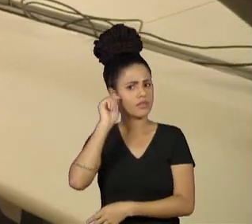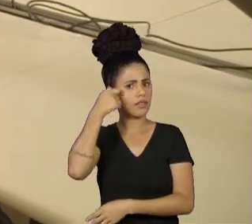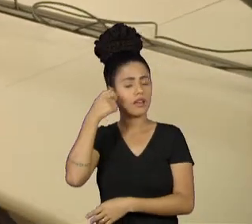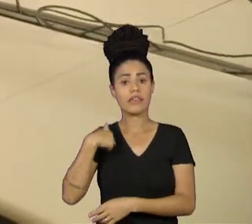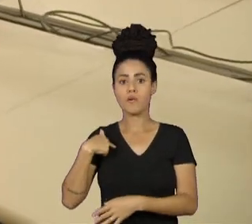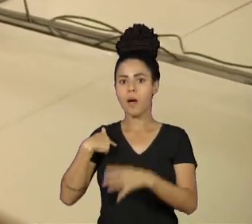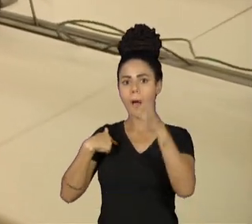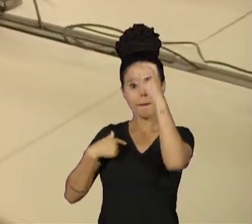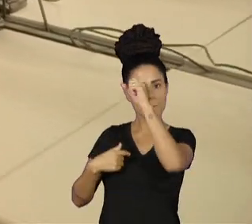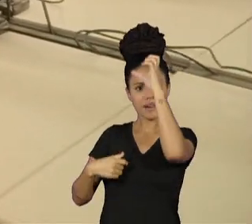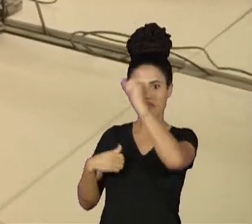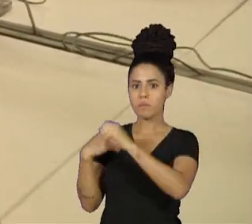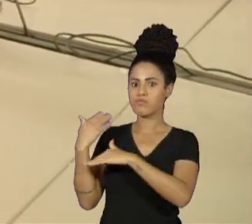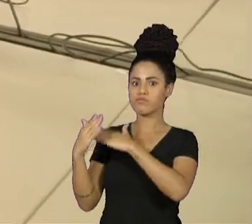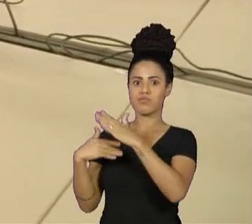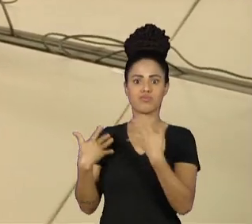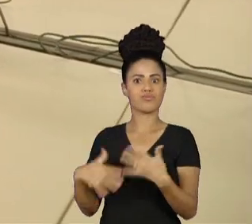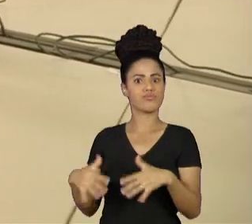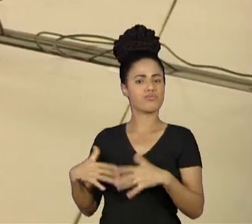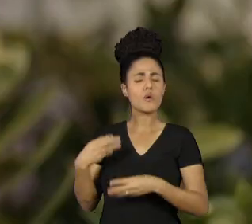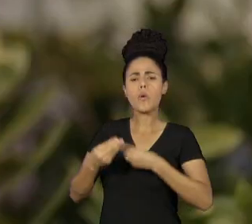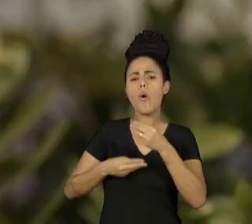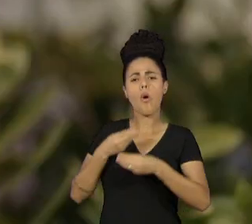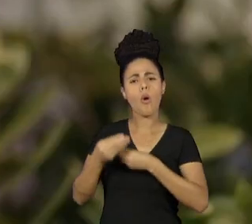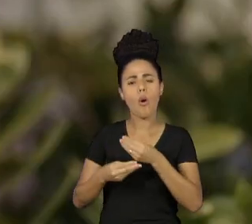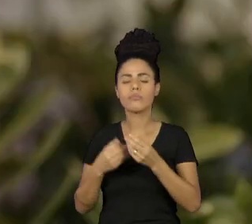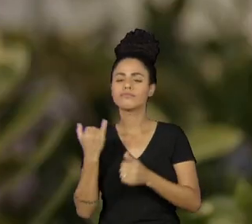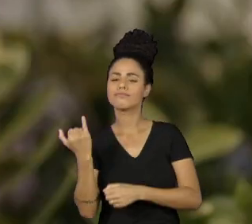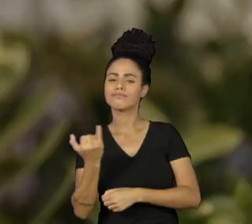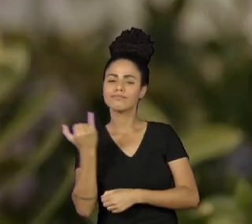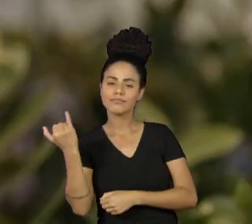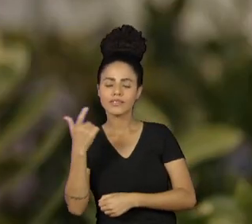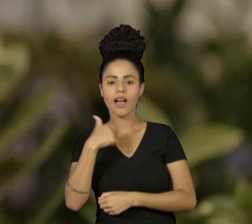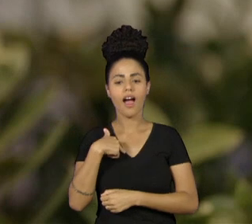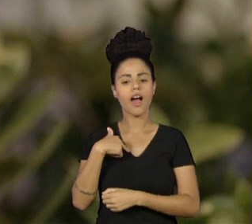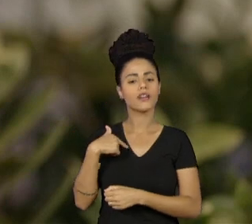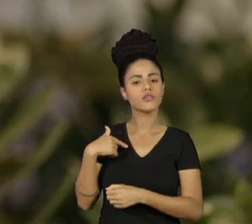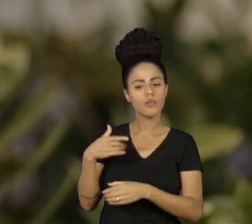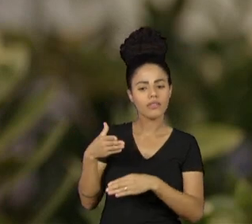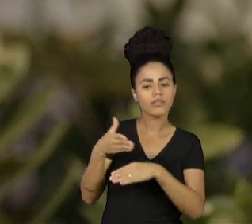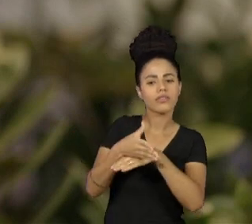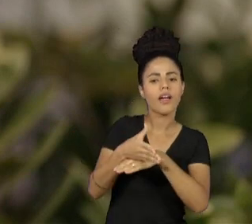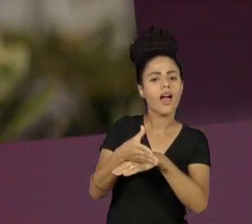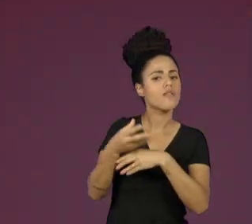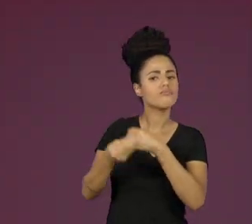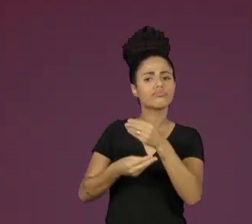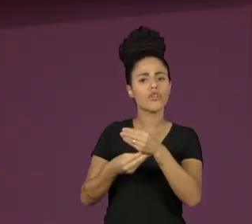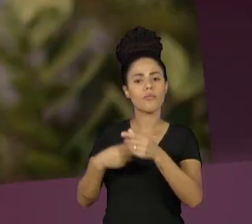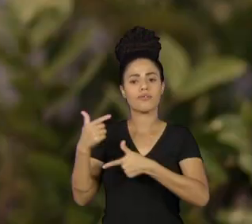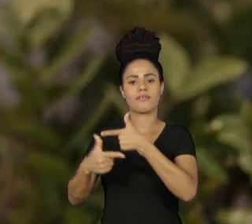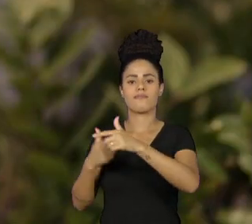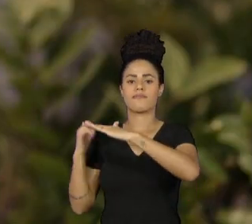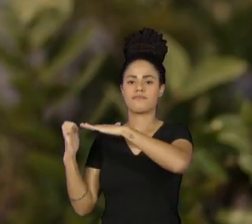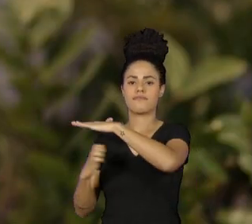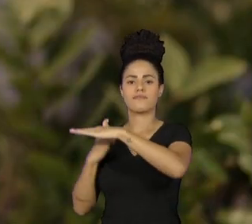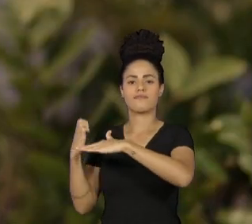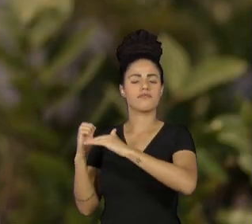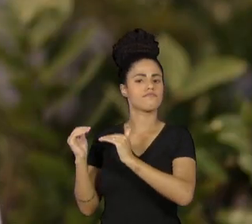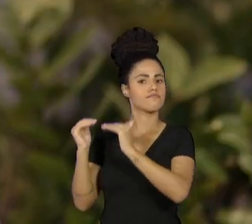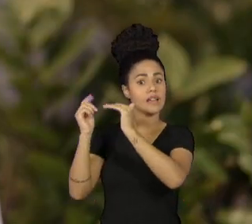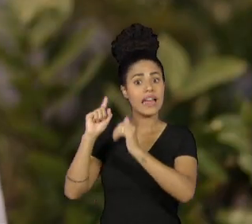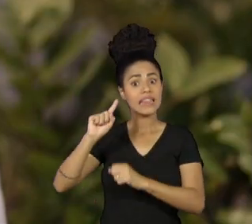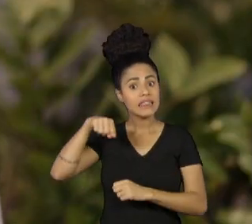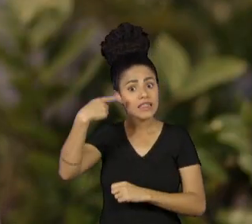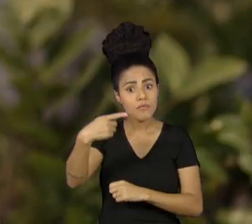aprendi muito a respeito ali de como me portar, de como era viver no mundo corporativo. Depois o estágio foi efetivado